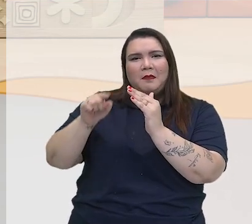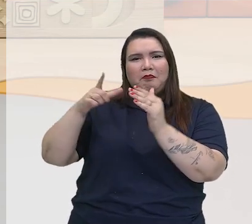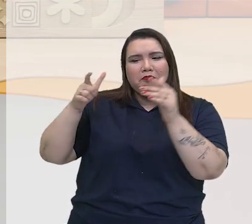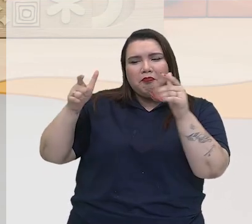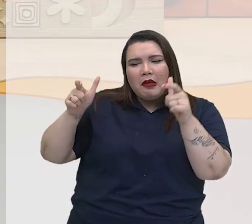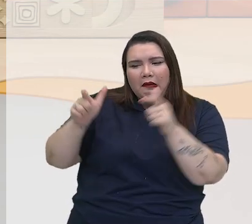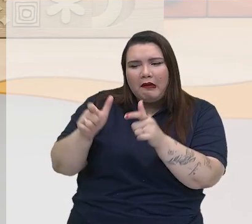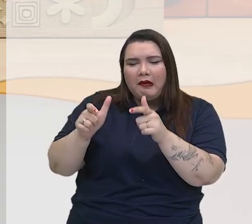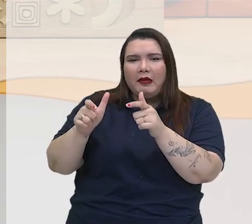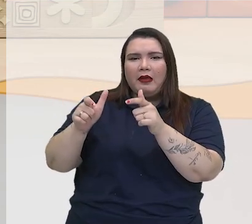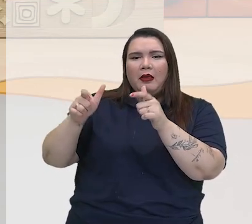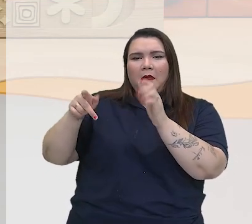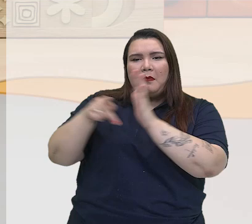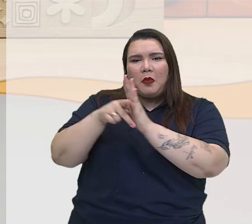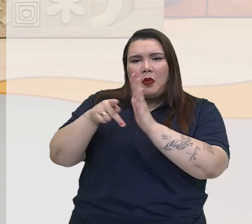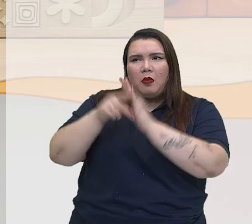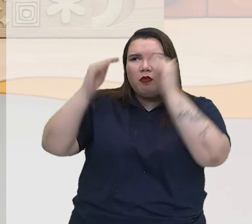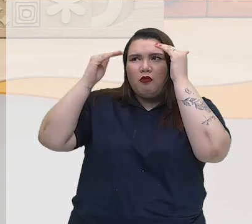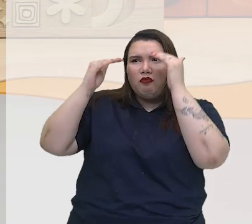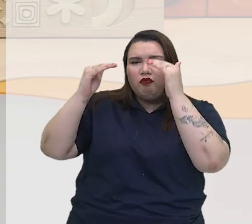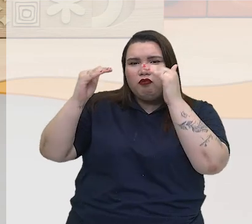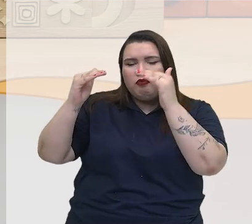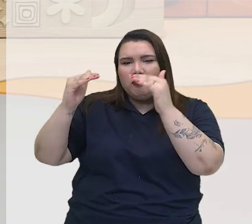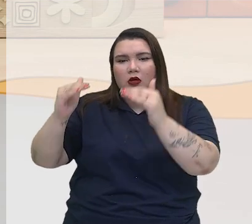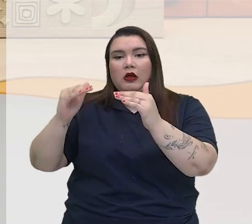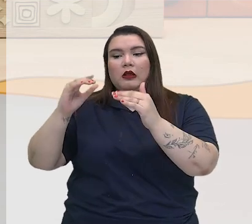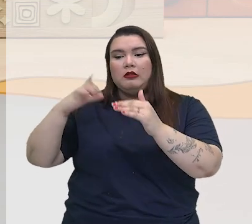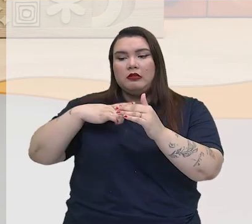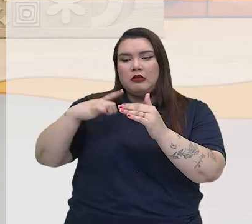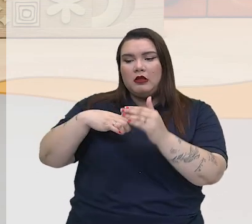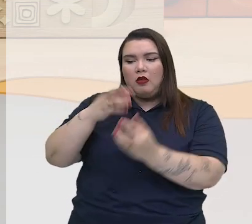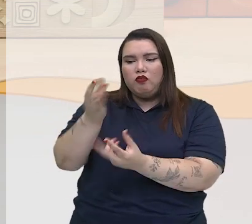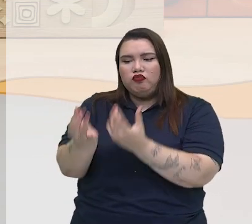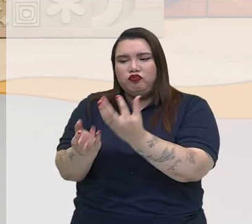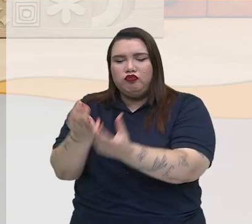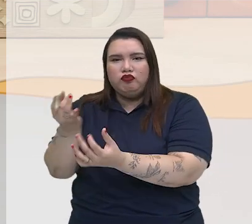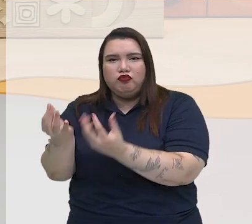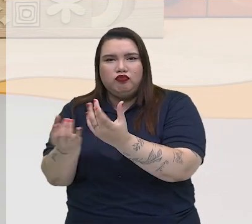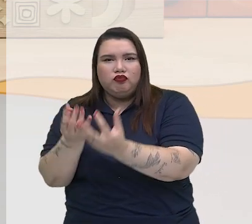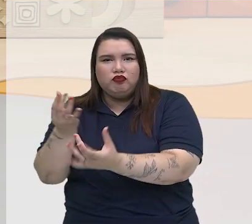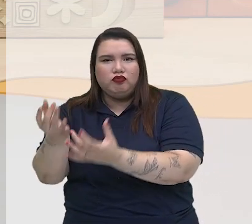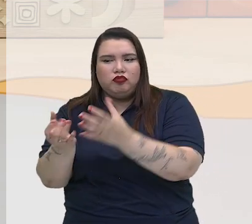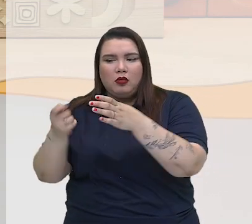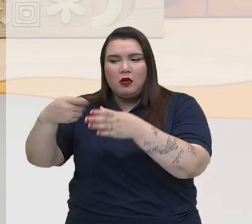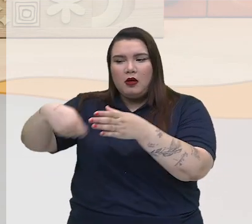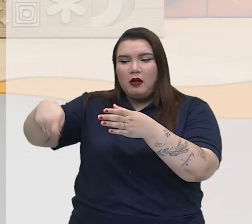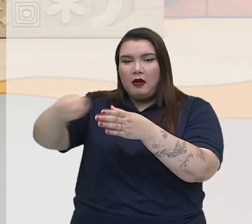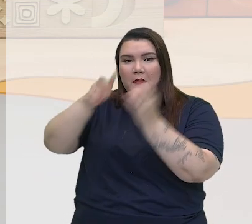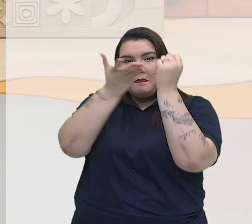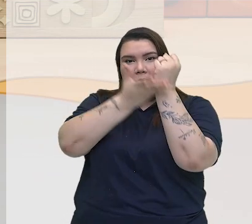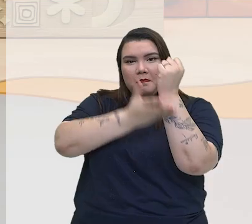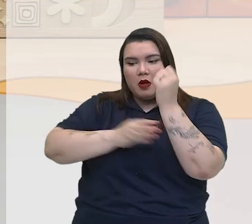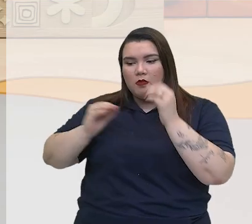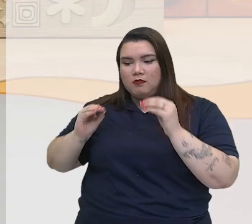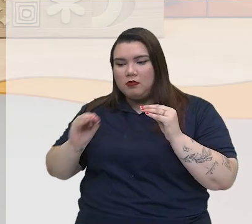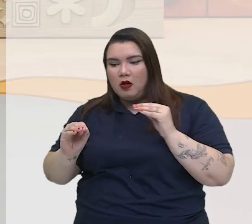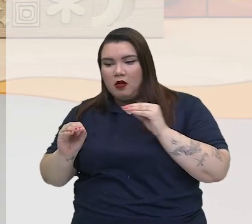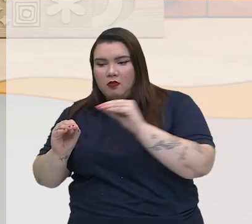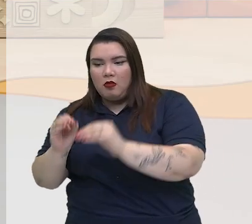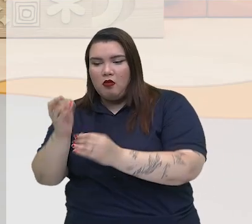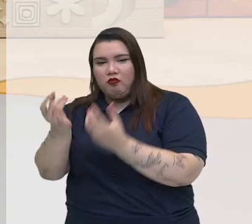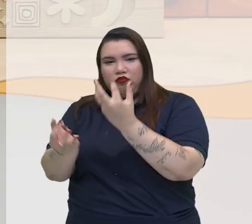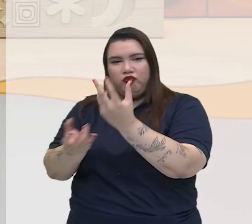sertão, de fogo baixo, aceso no fogão. Fogão a lenha, ai,